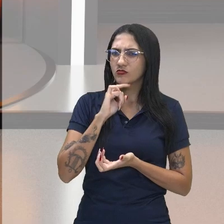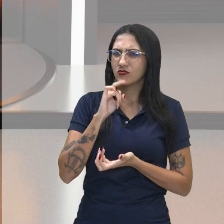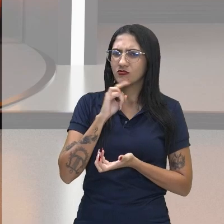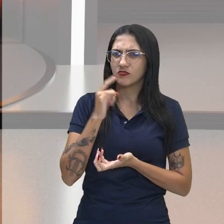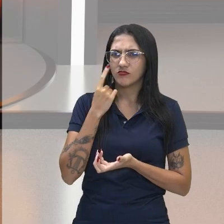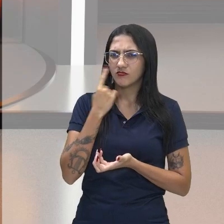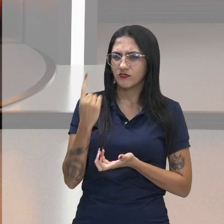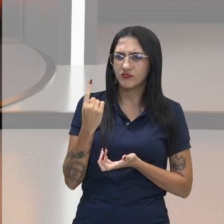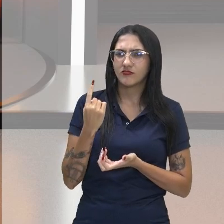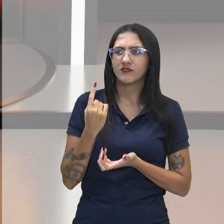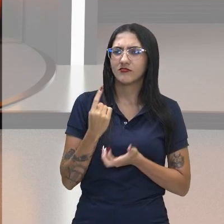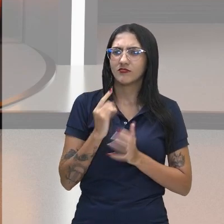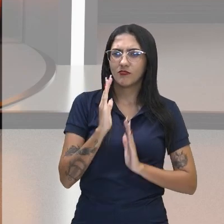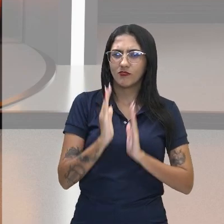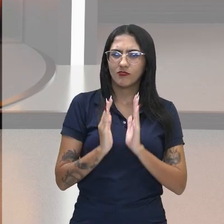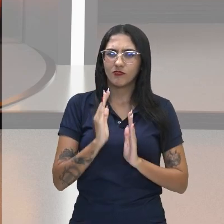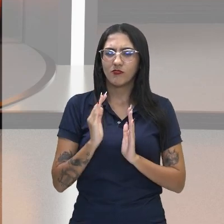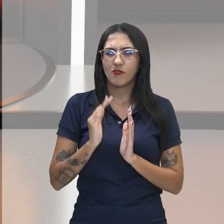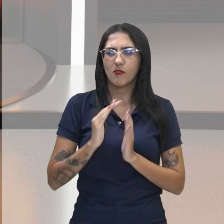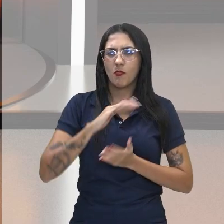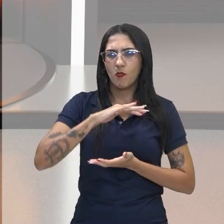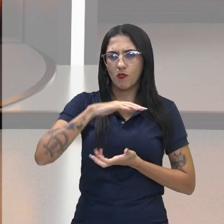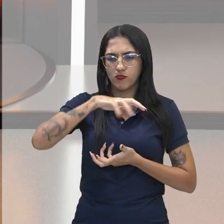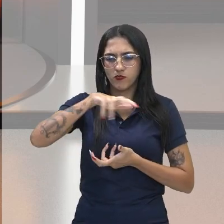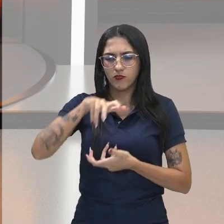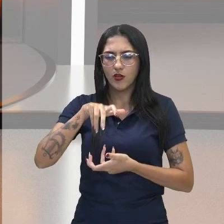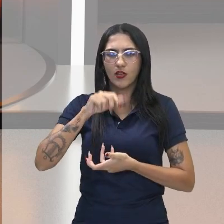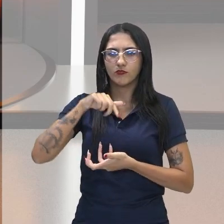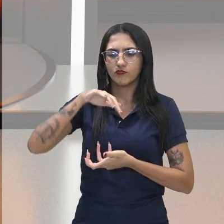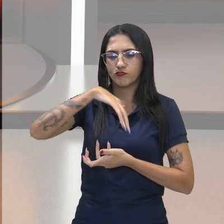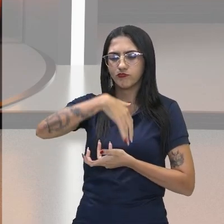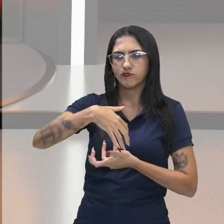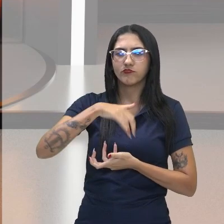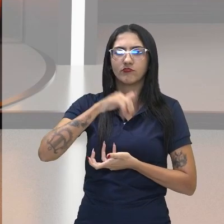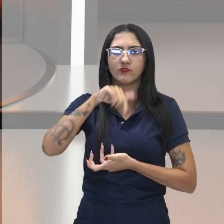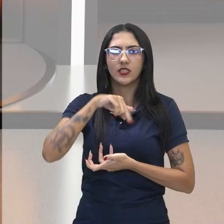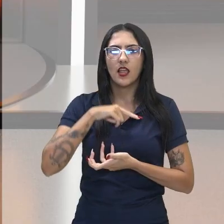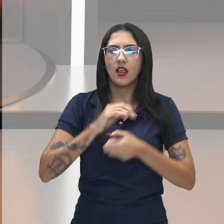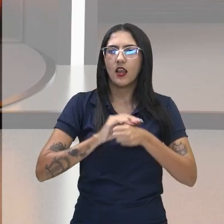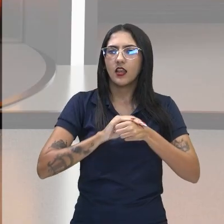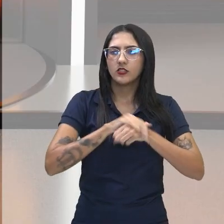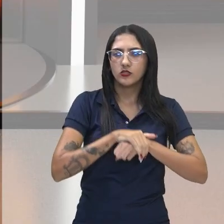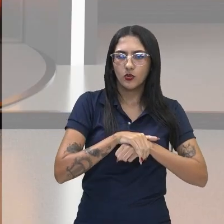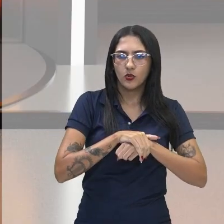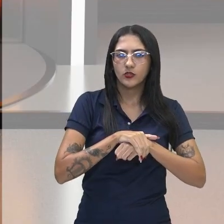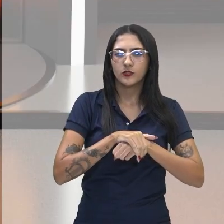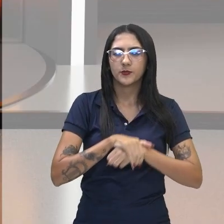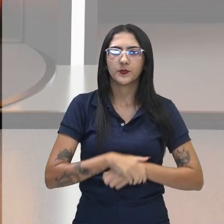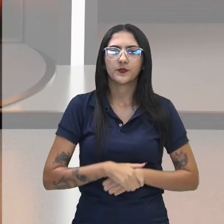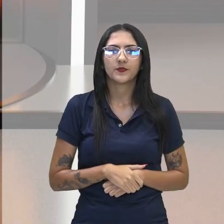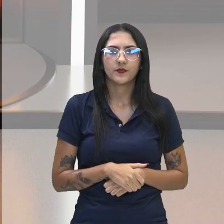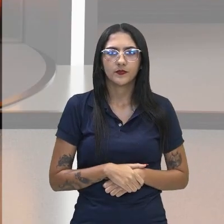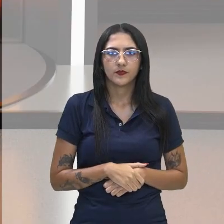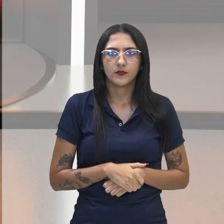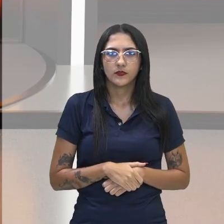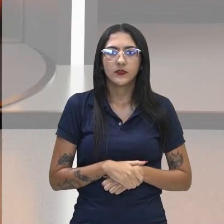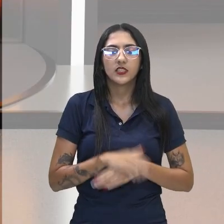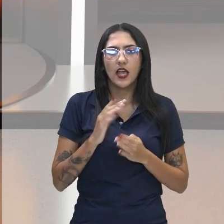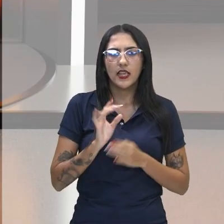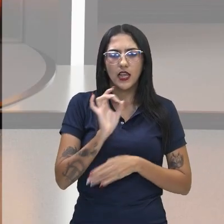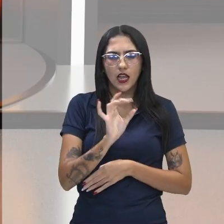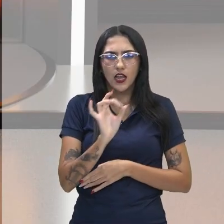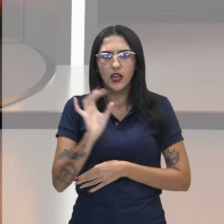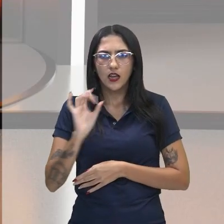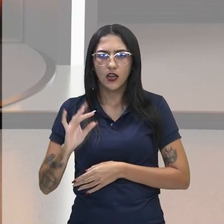vocês podem observar, vai estar à noite, tá bom? E aí, em cada uma